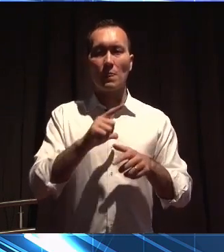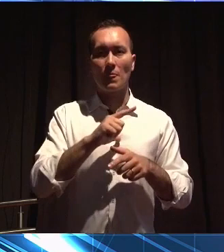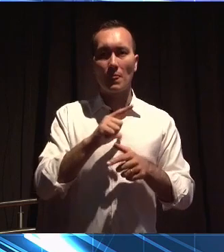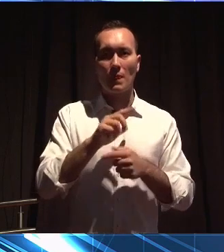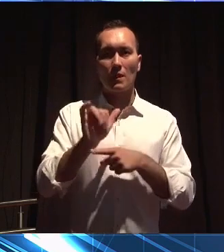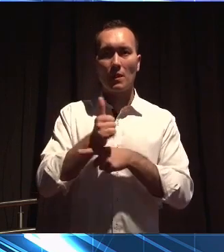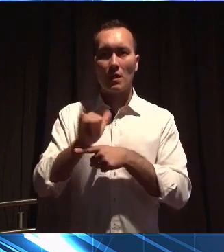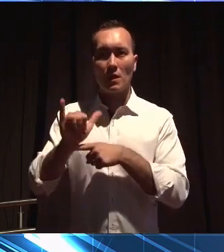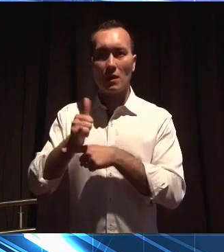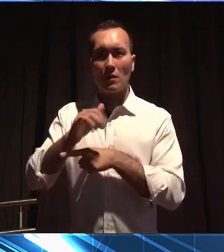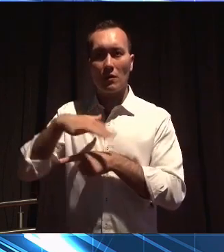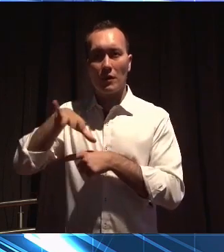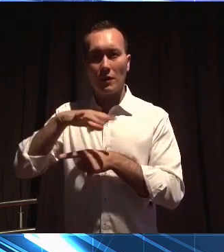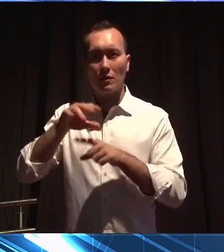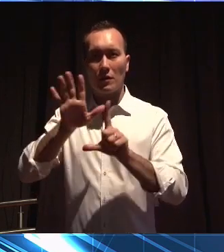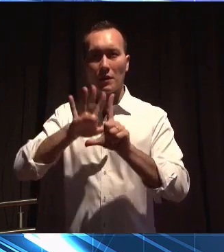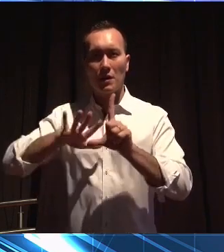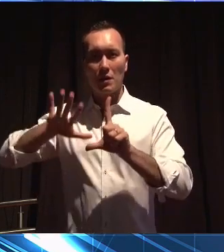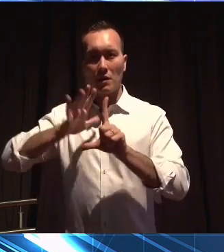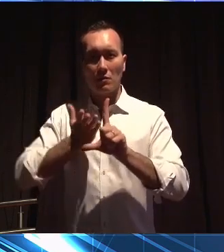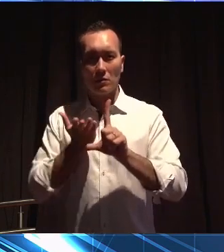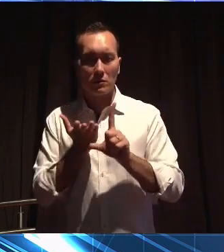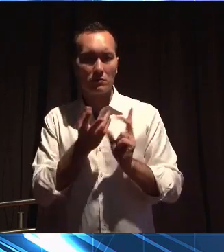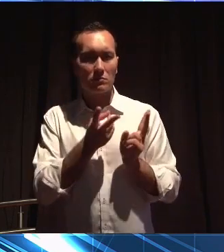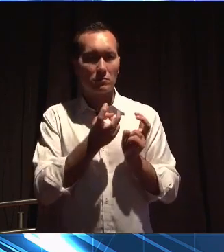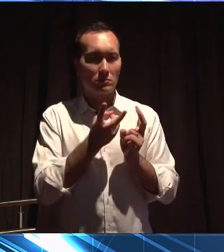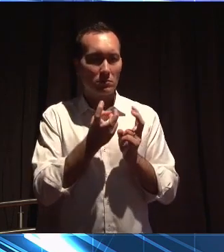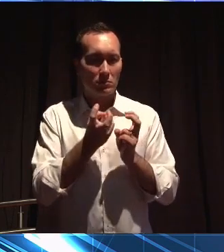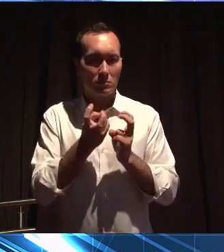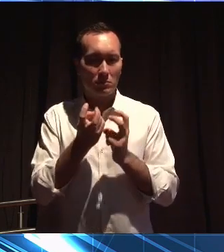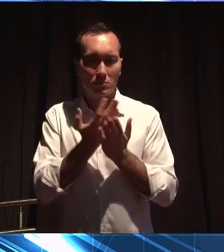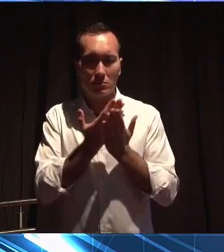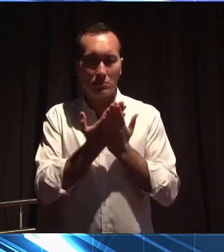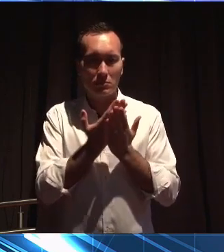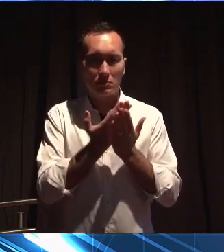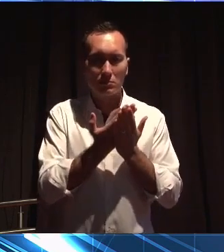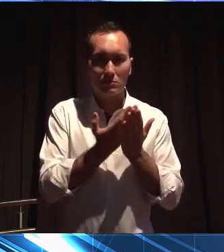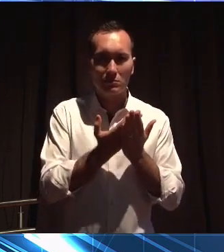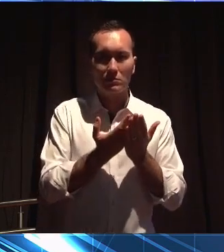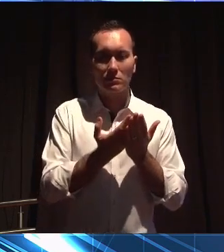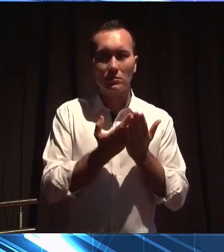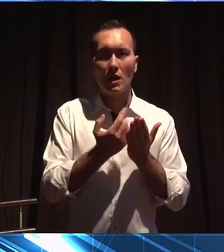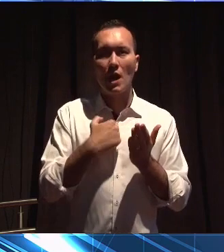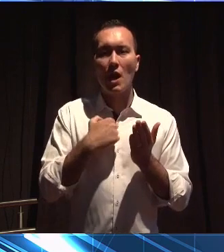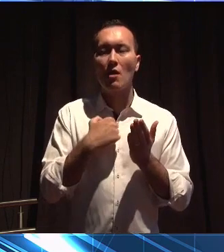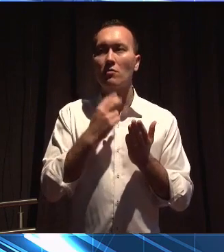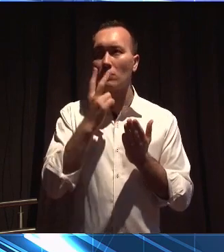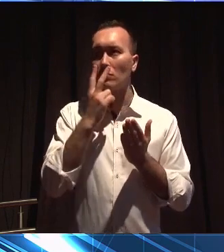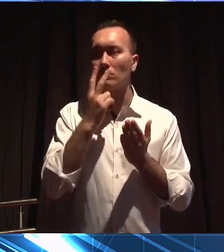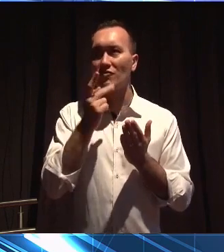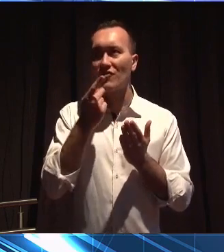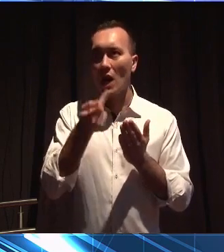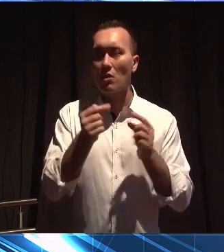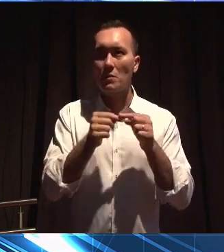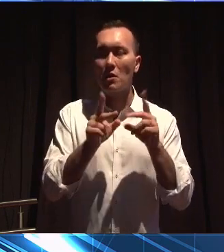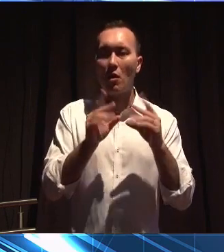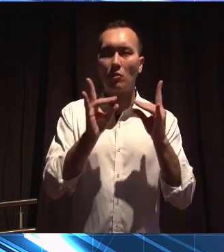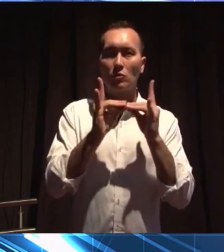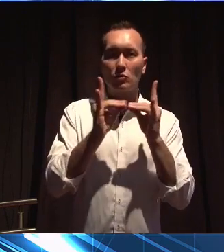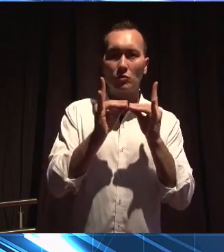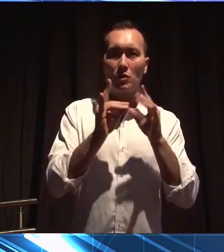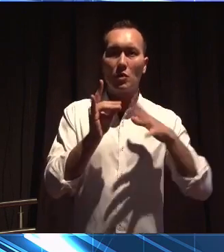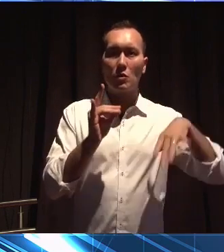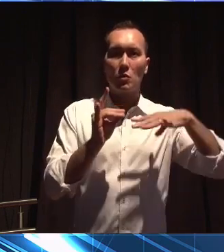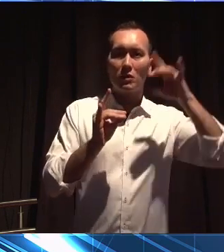estados mentais do usuário. Então, eu deixo isso até como uma ponte para o nosso dia a dia, porque muito do que a gente vê aqui não é um exercício